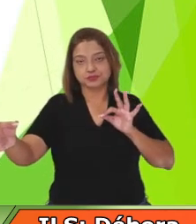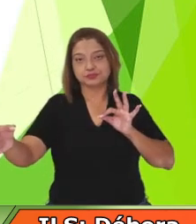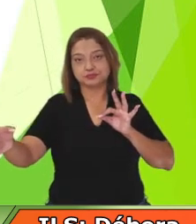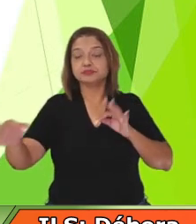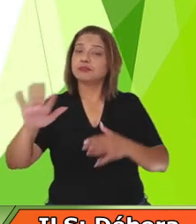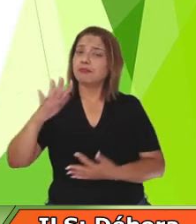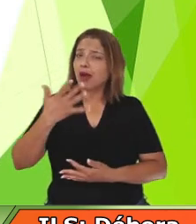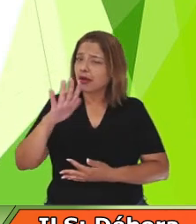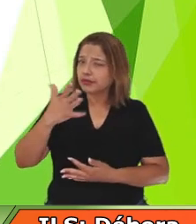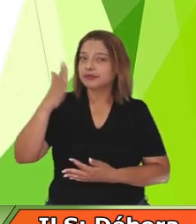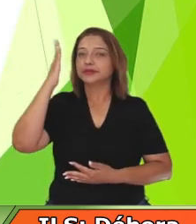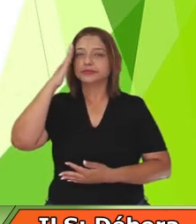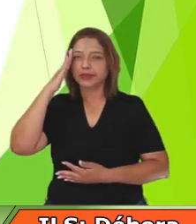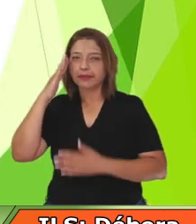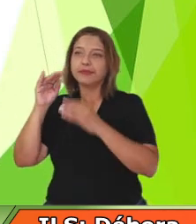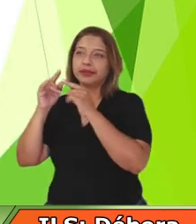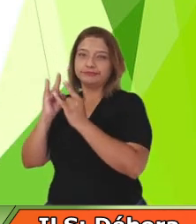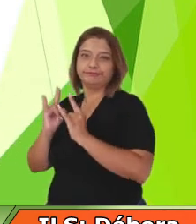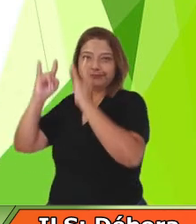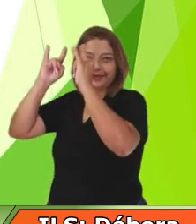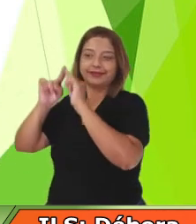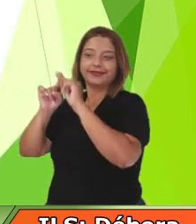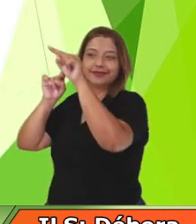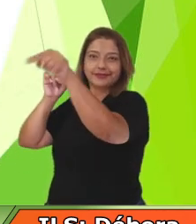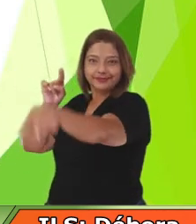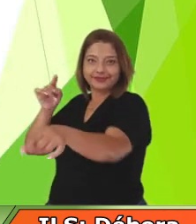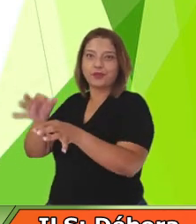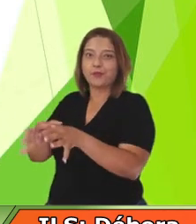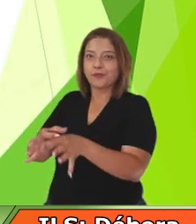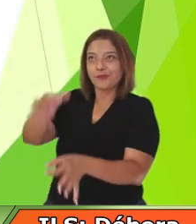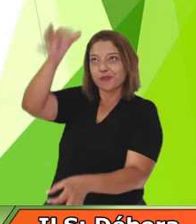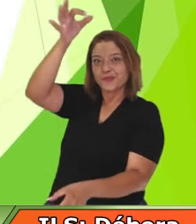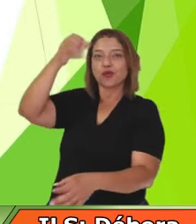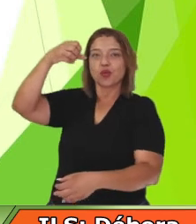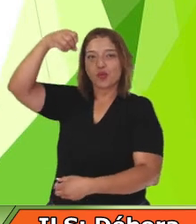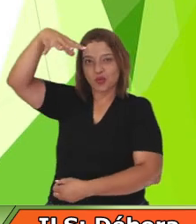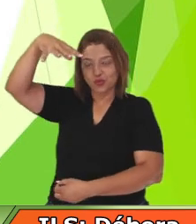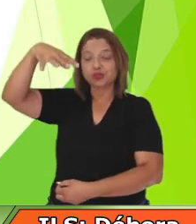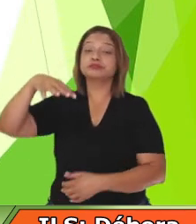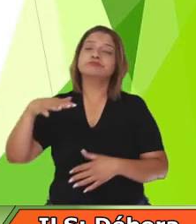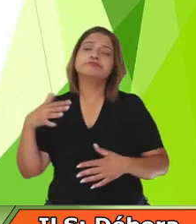valor aproximado. A alternativa que mais se aproxima